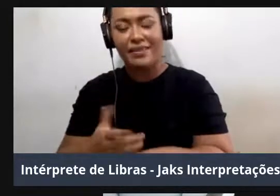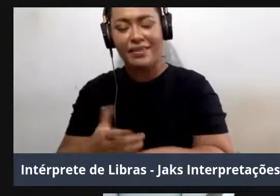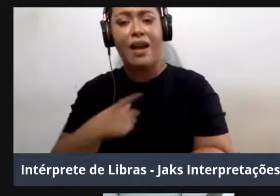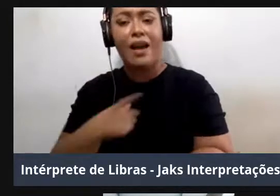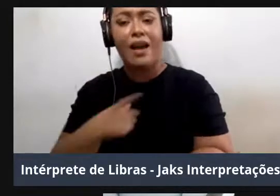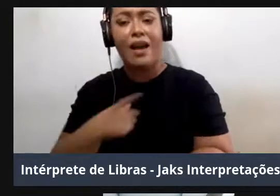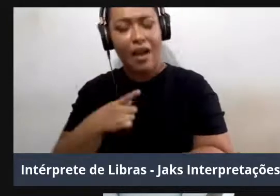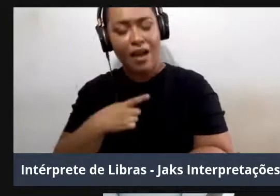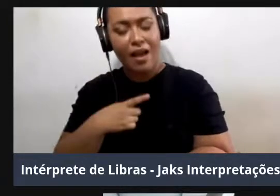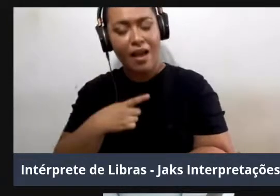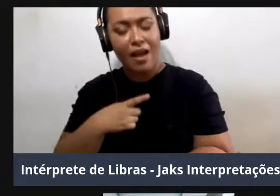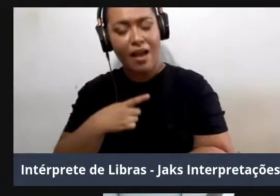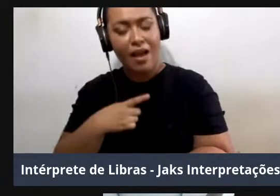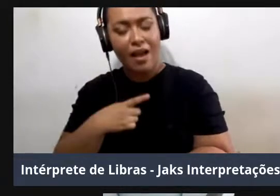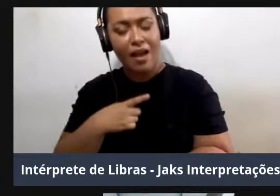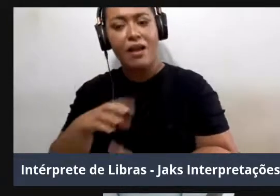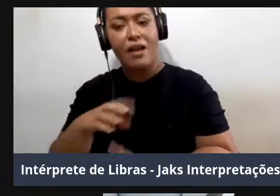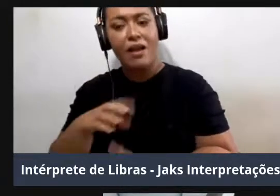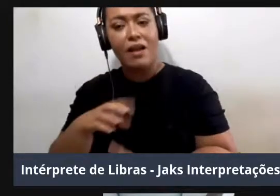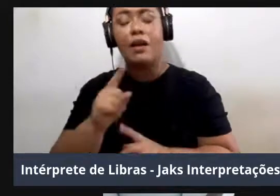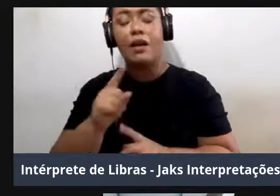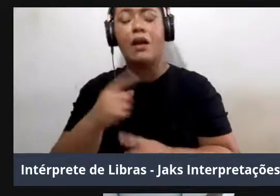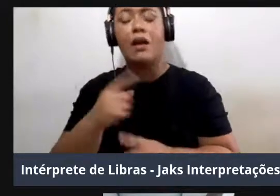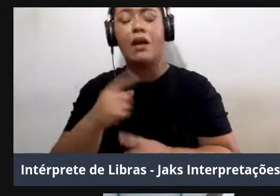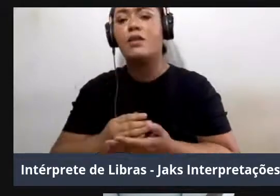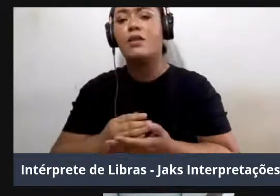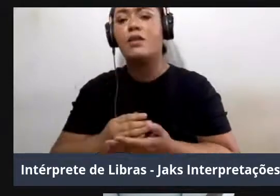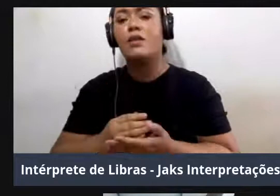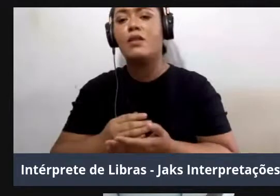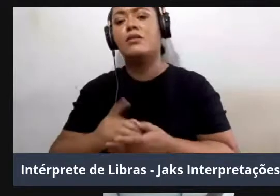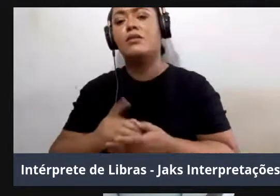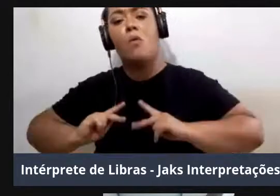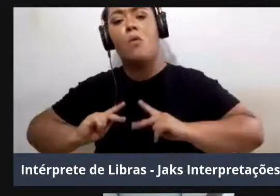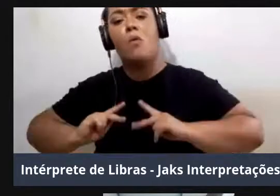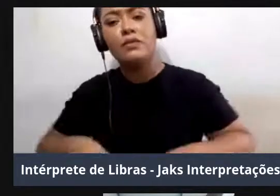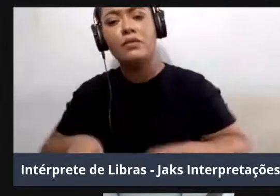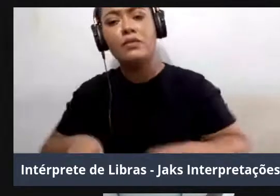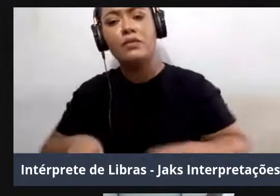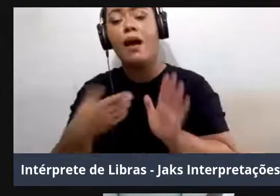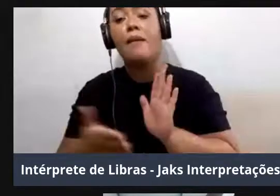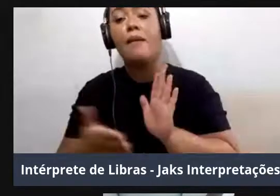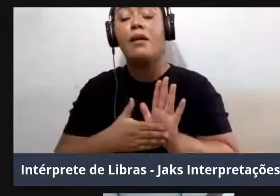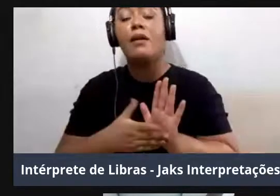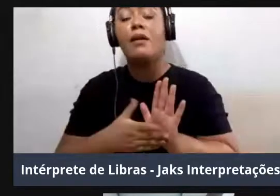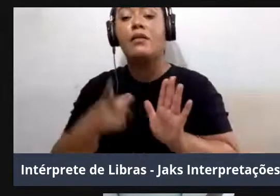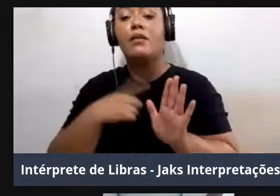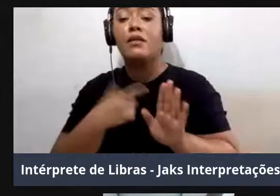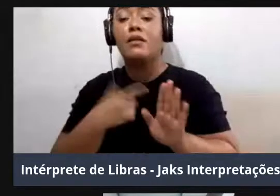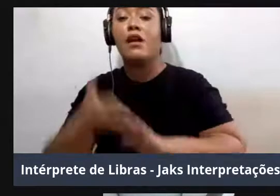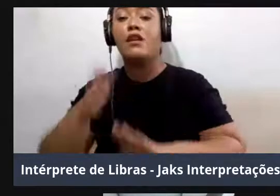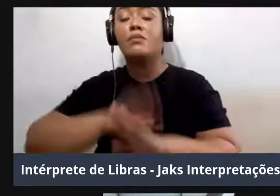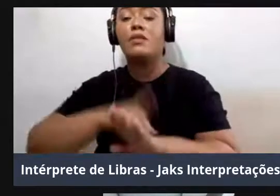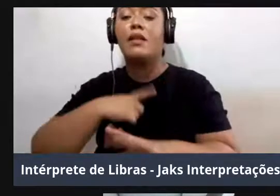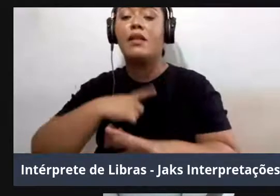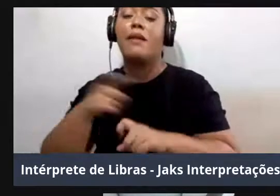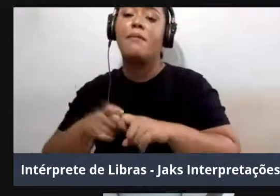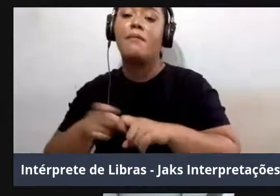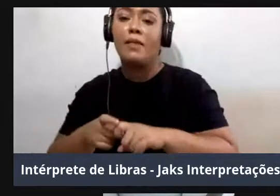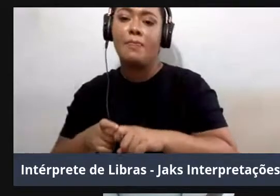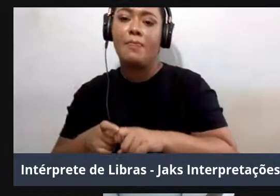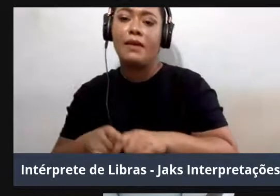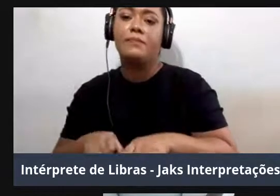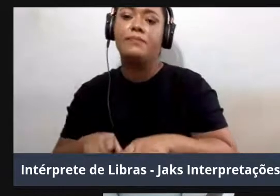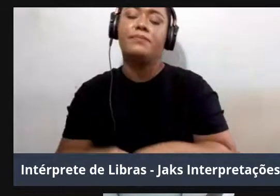campo da biomedicina, né? E onde que fica a antropologia da saúde, ela está perguntando. Zero espaço na construção da